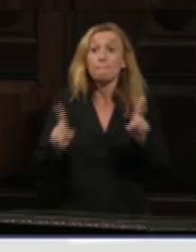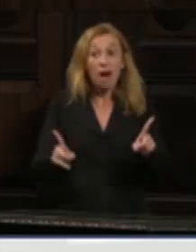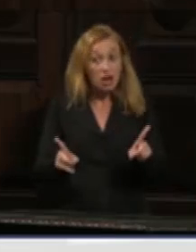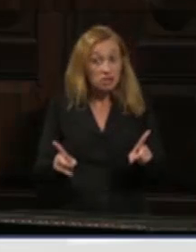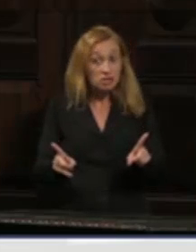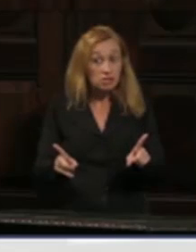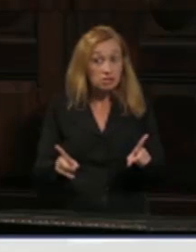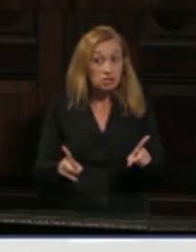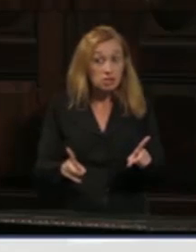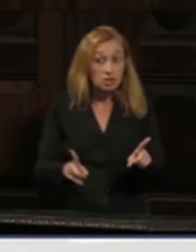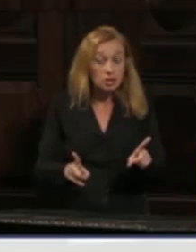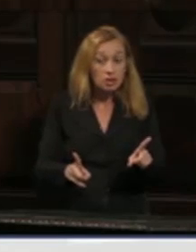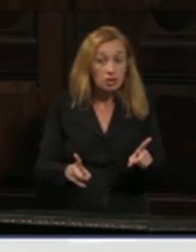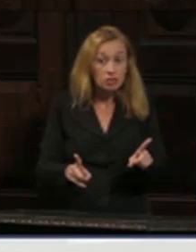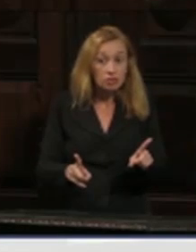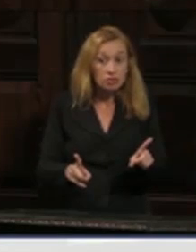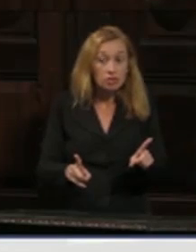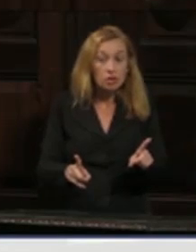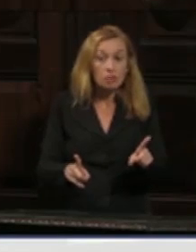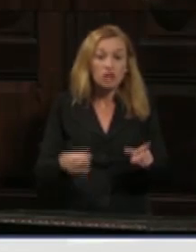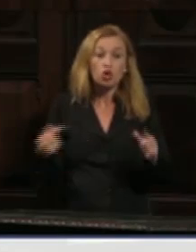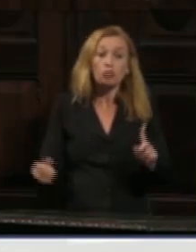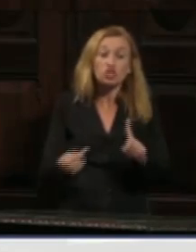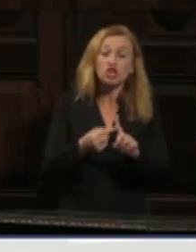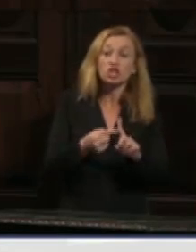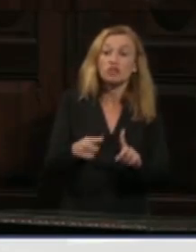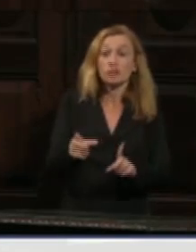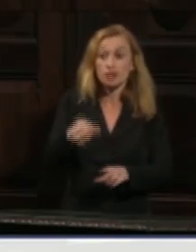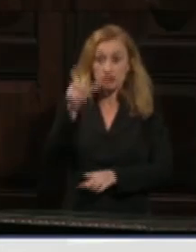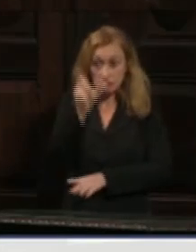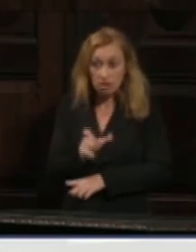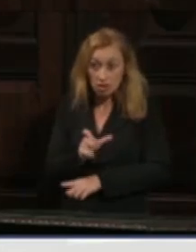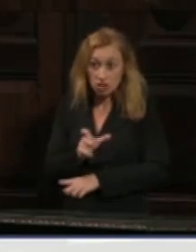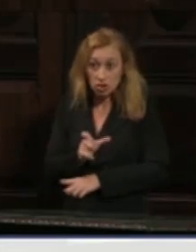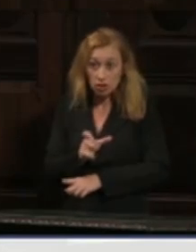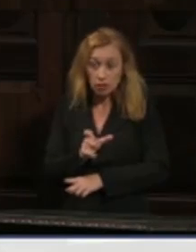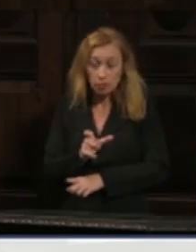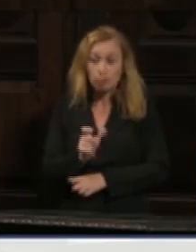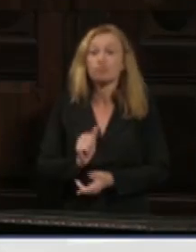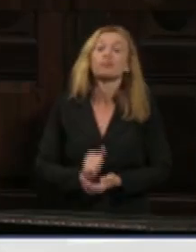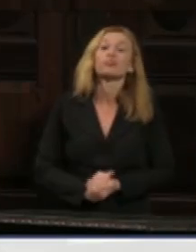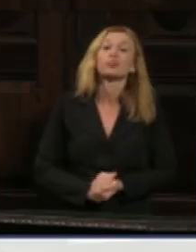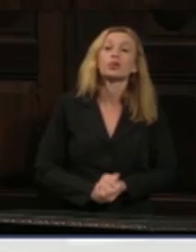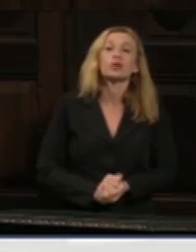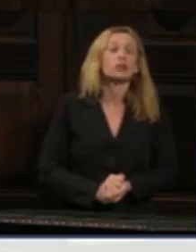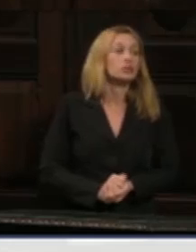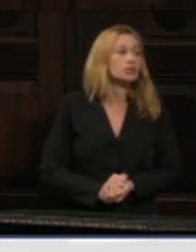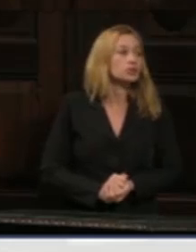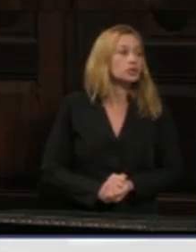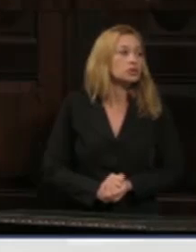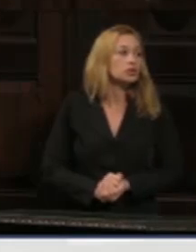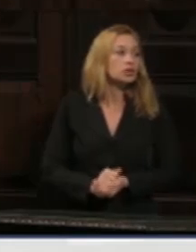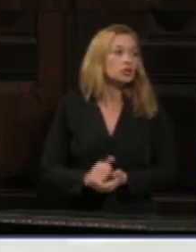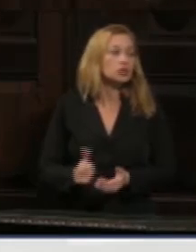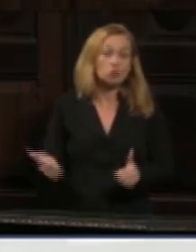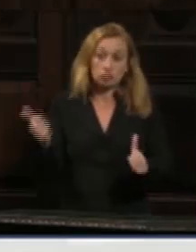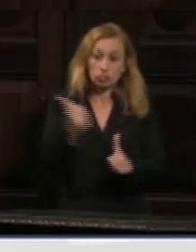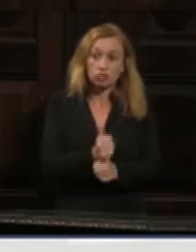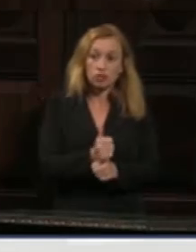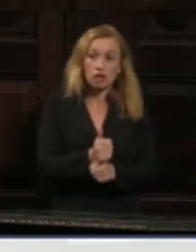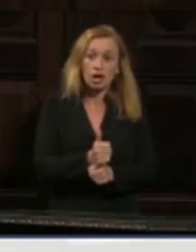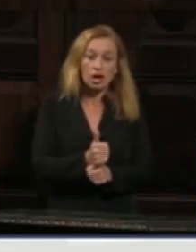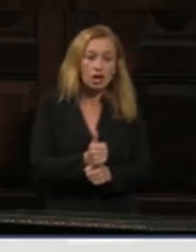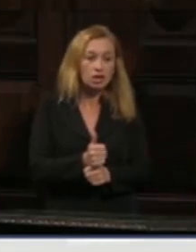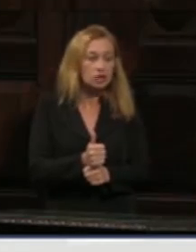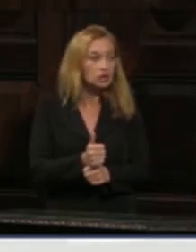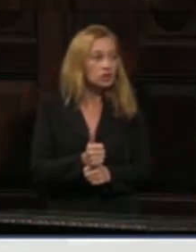decoro, por mais fato objetivo que tenha, a quebra do mesmo é de subjetividade, e